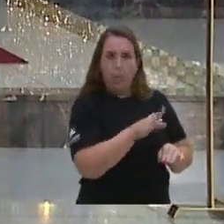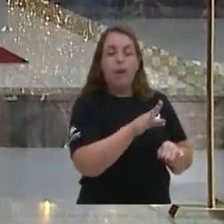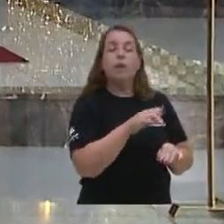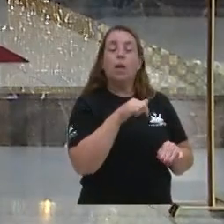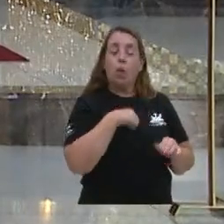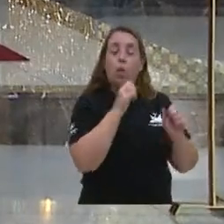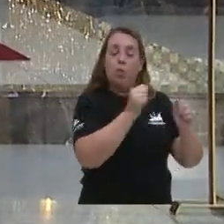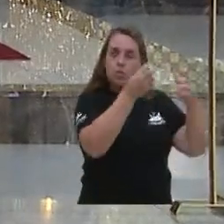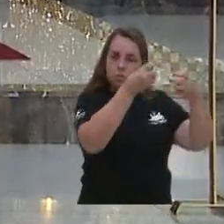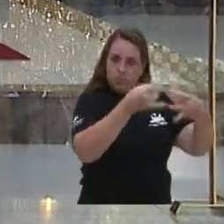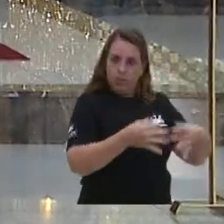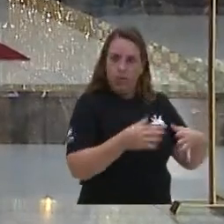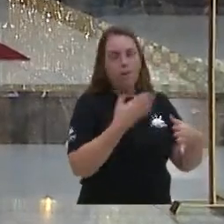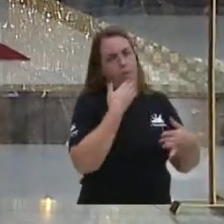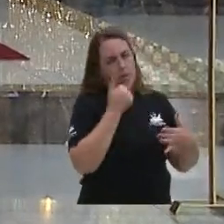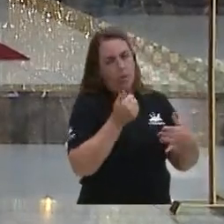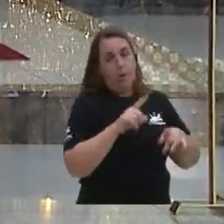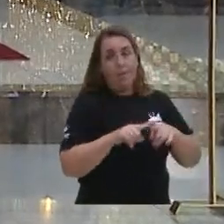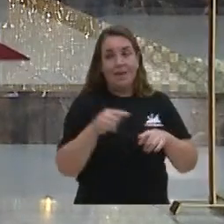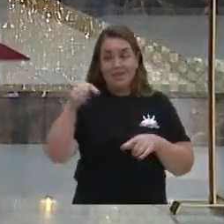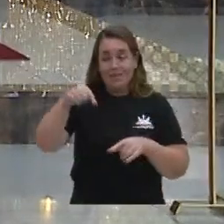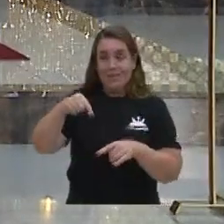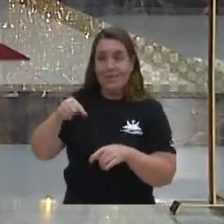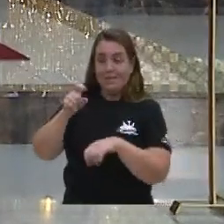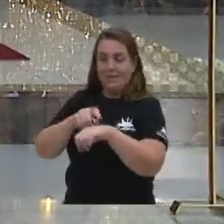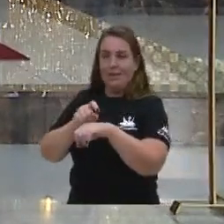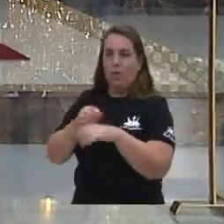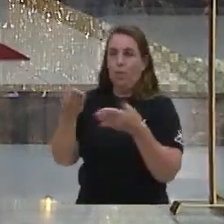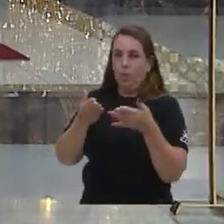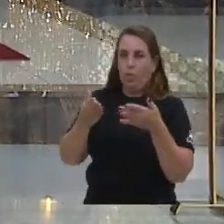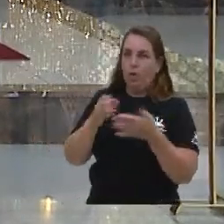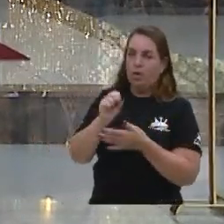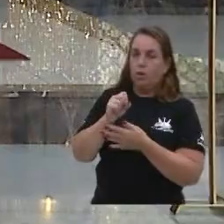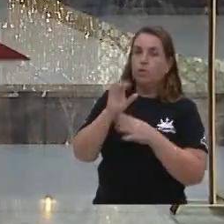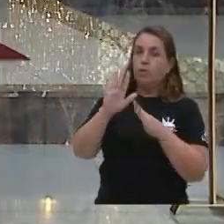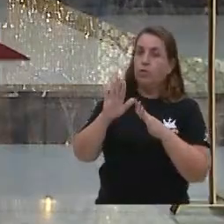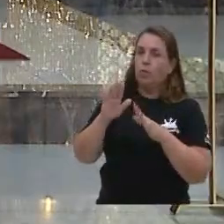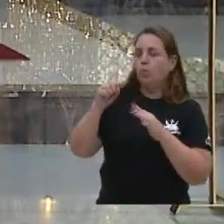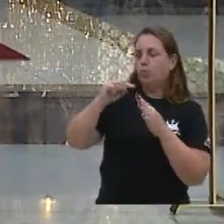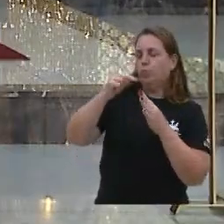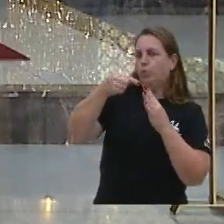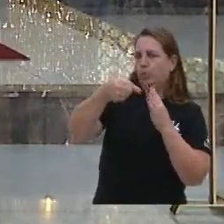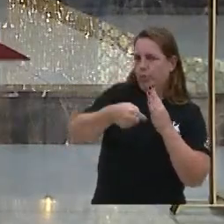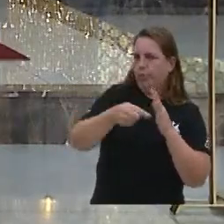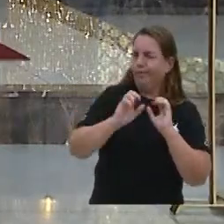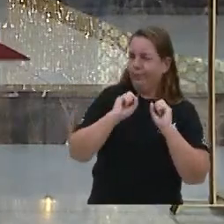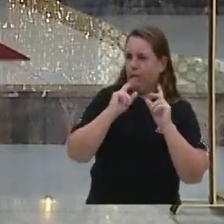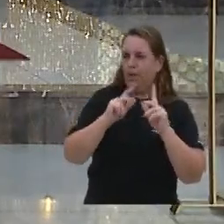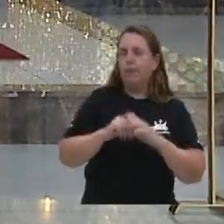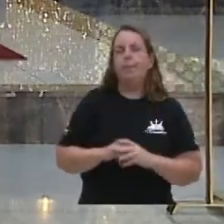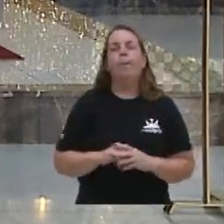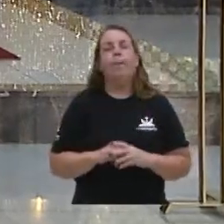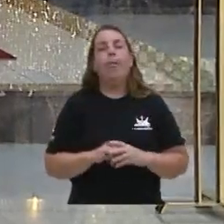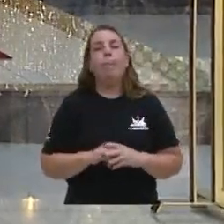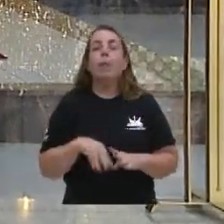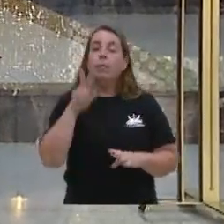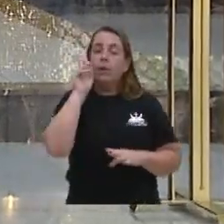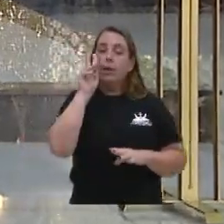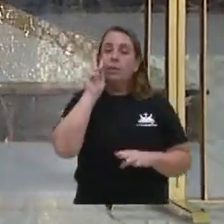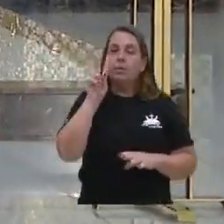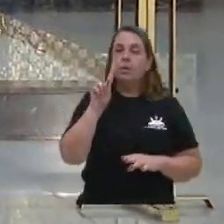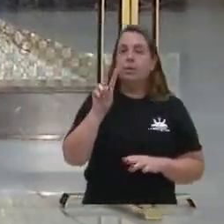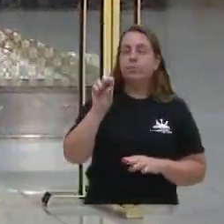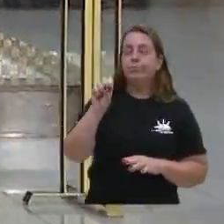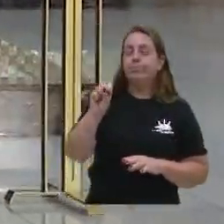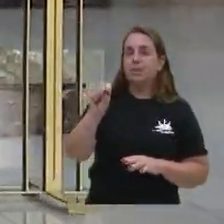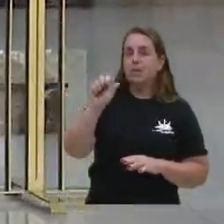posso explicar melhor, mas dentro do tempo que me é permitido, eu vou dando pistas. Lembremos que Samuel é o último